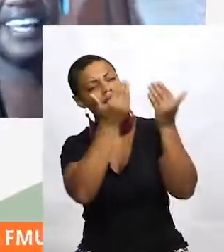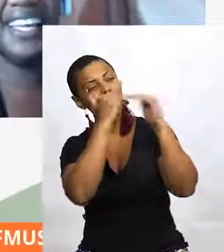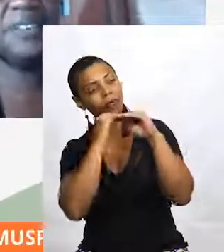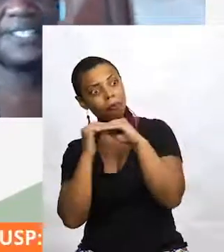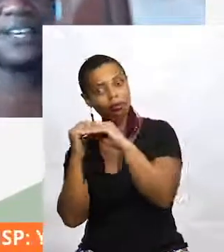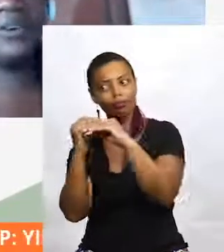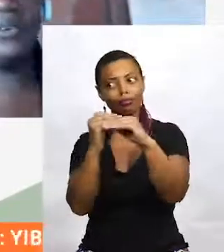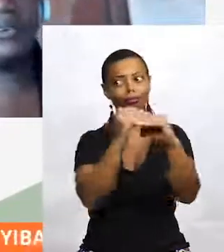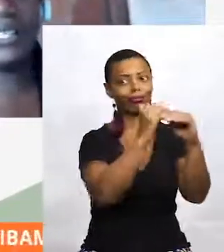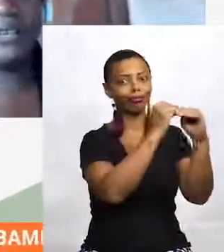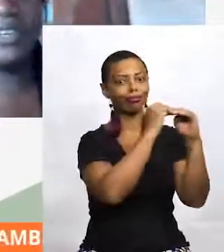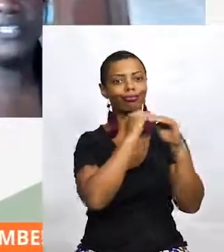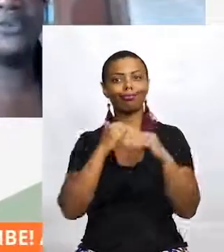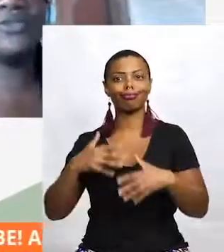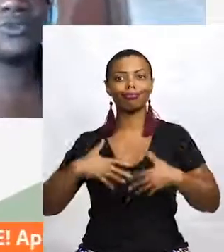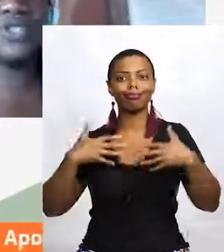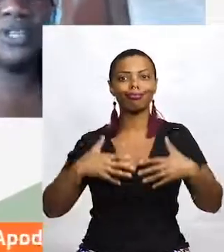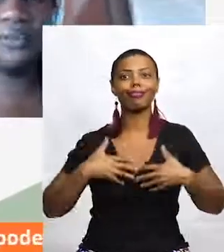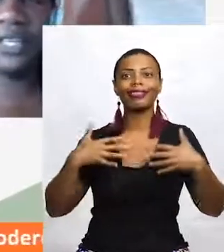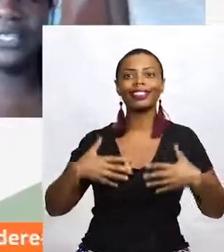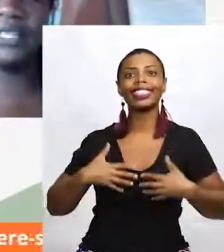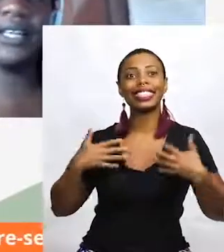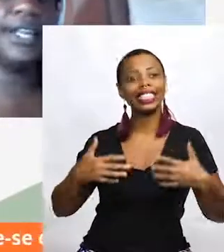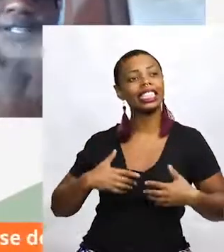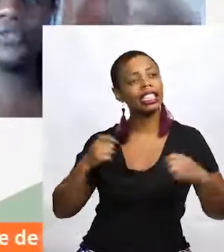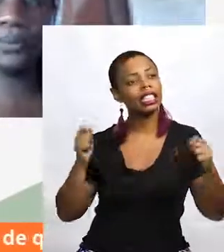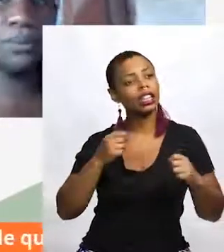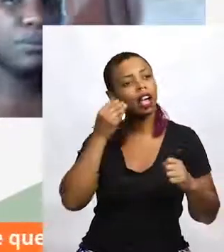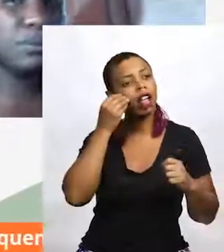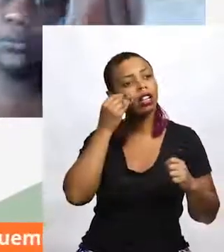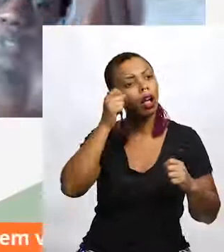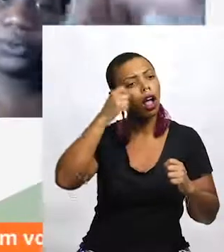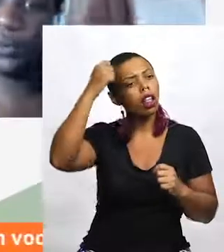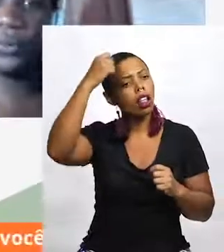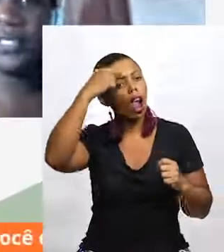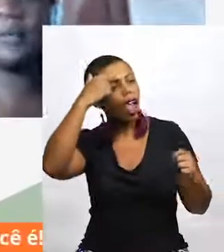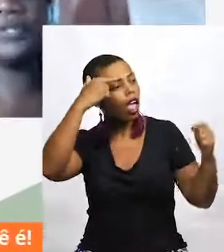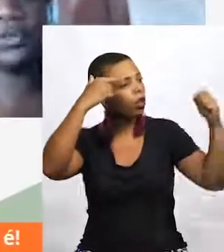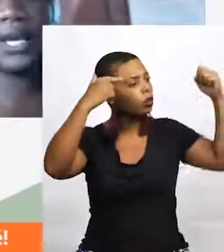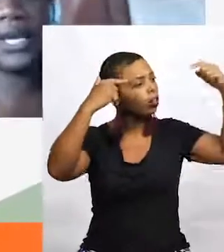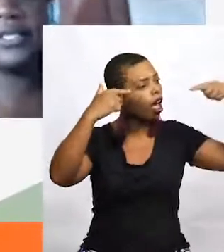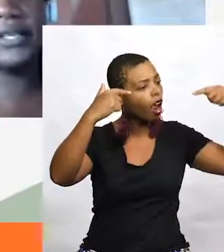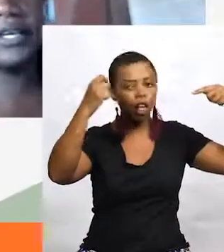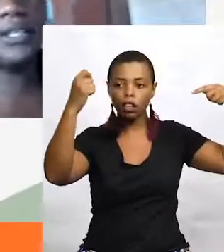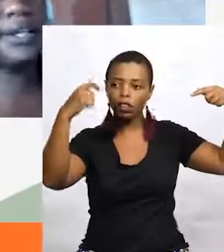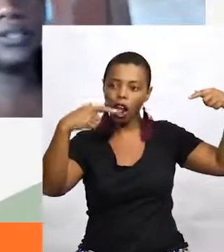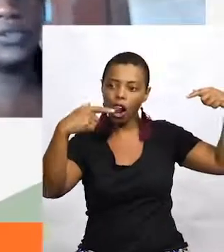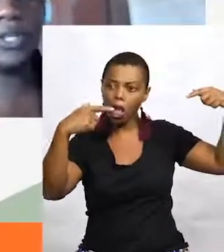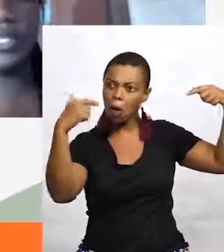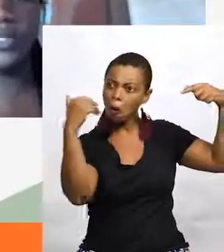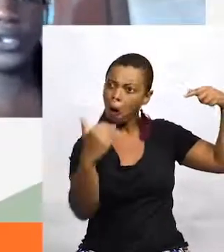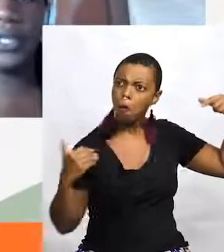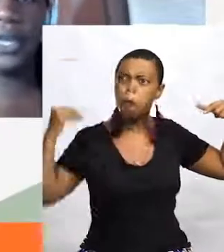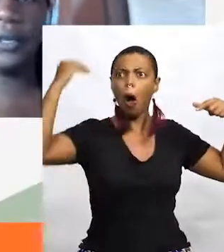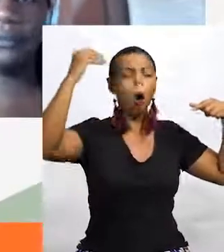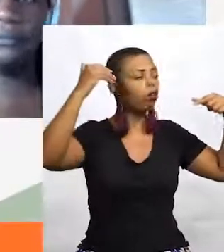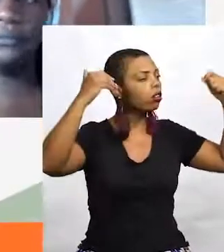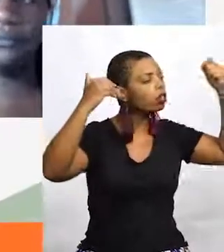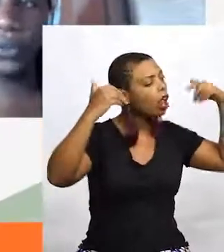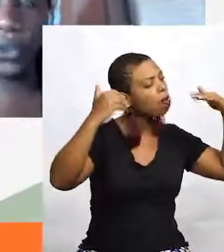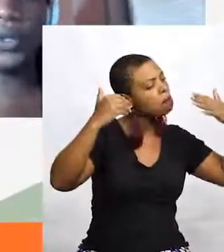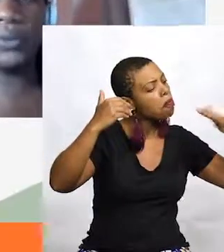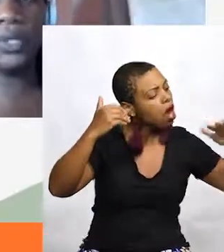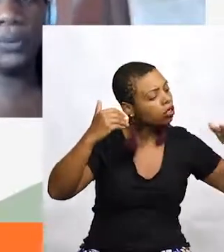frequência e fazer algo, uma interferência construtiva entre talentos muito excepcionais, talentos medianos